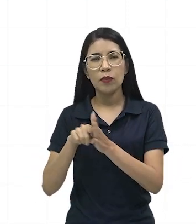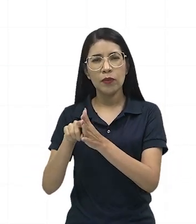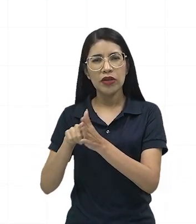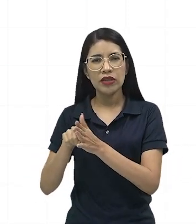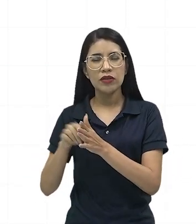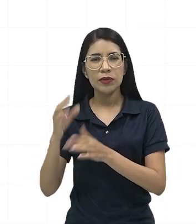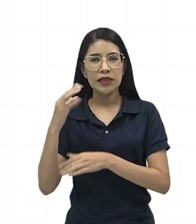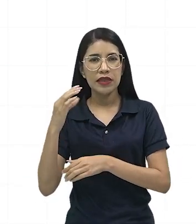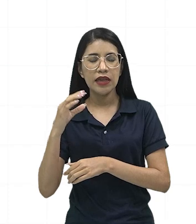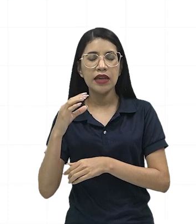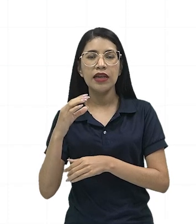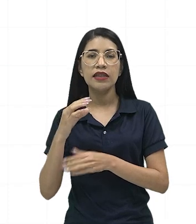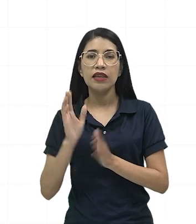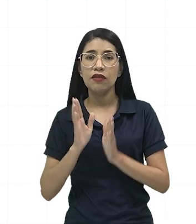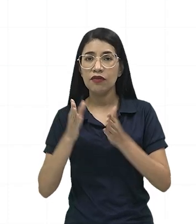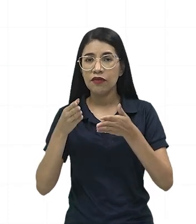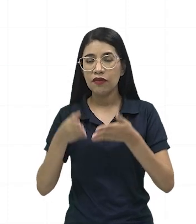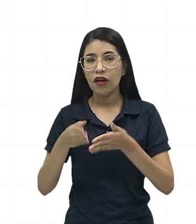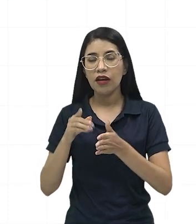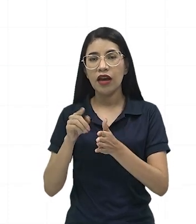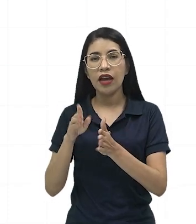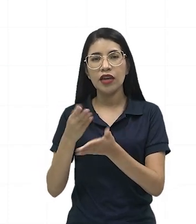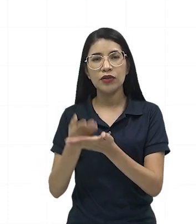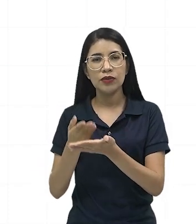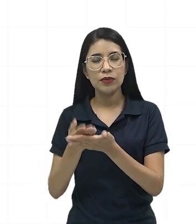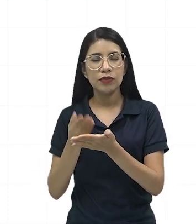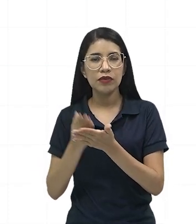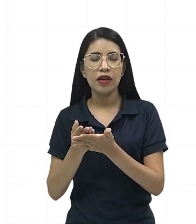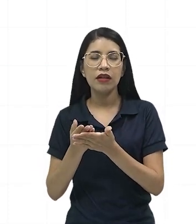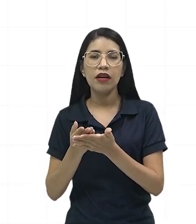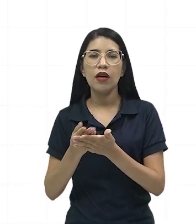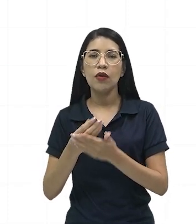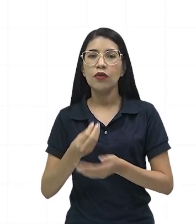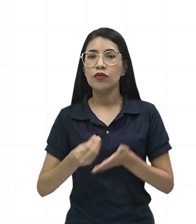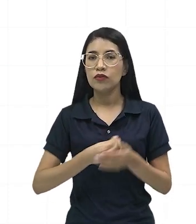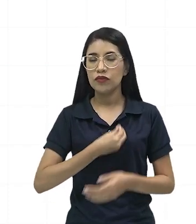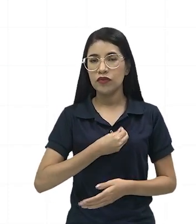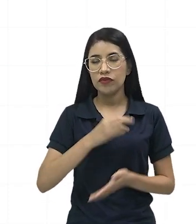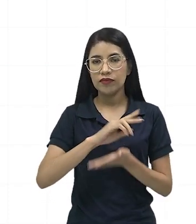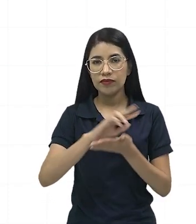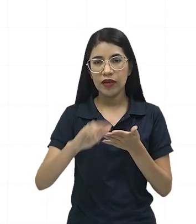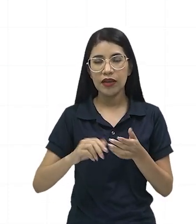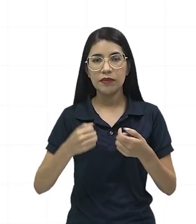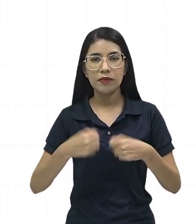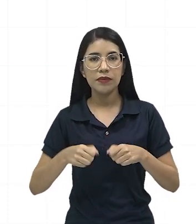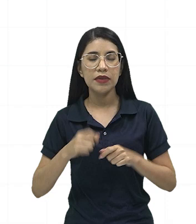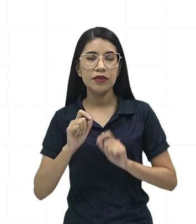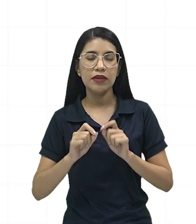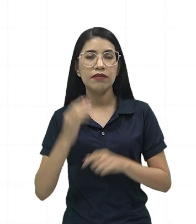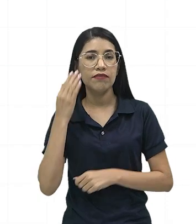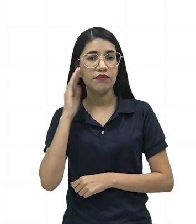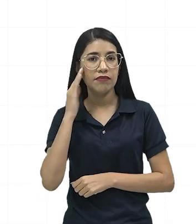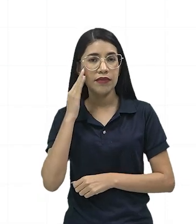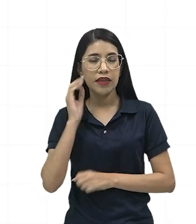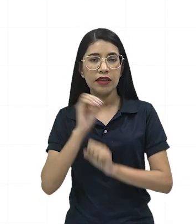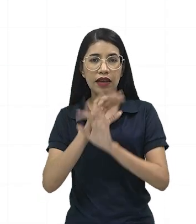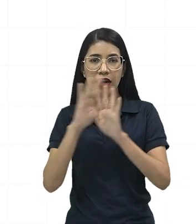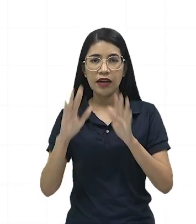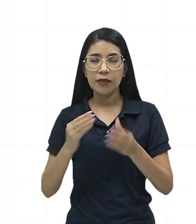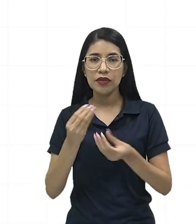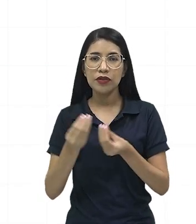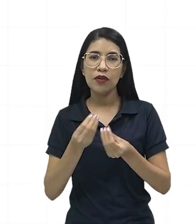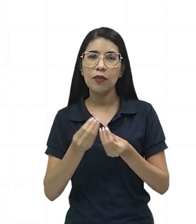toda aquela pessoa que se ocupa, né, na área de estudar os seres vivos, ele vai precisar entender um pouco sobre